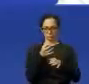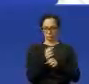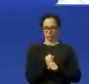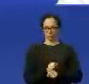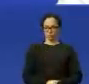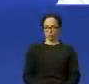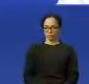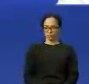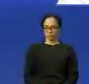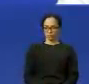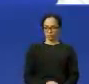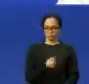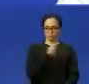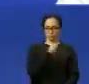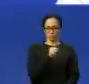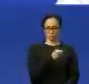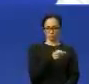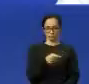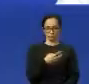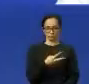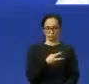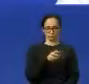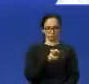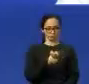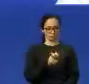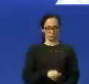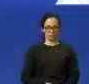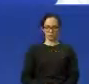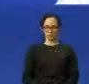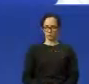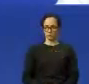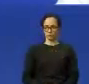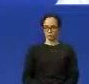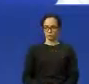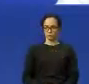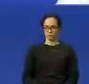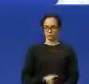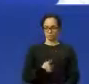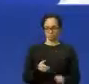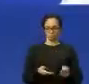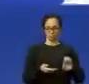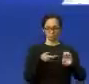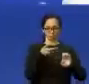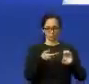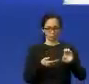1/5, chegamos a 8,35. Então, para a questão, resposta E.